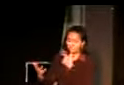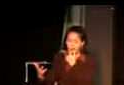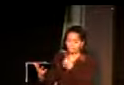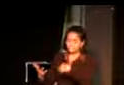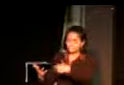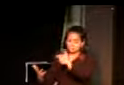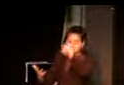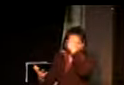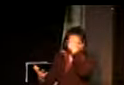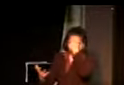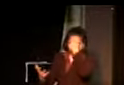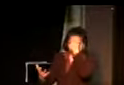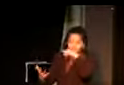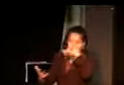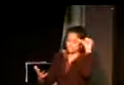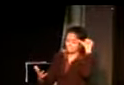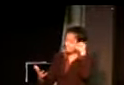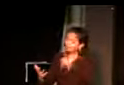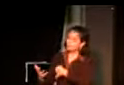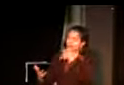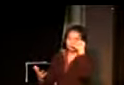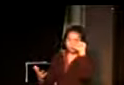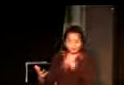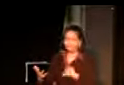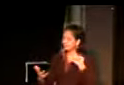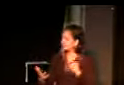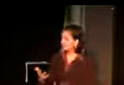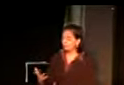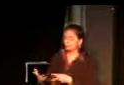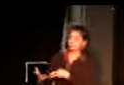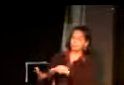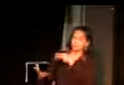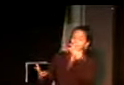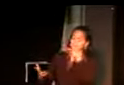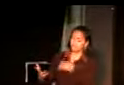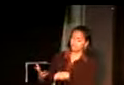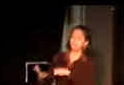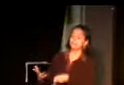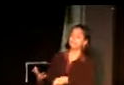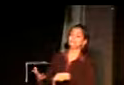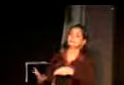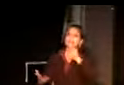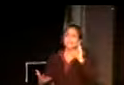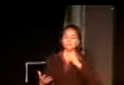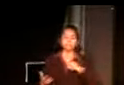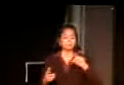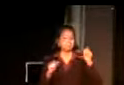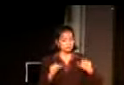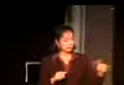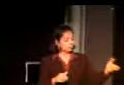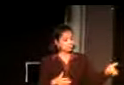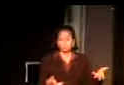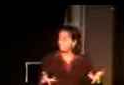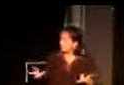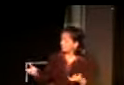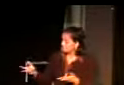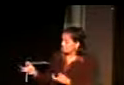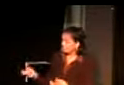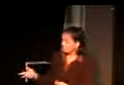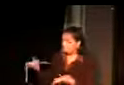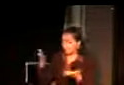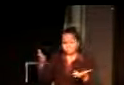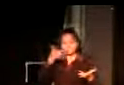própria miserabilidade eu tenho condições de perceber e ser empático com outras pessoas no estado